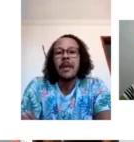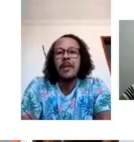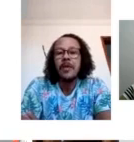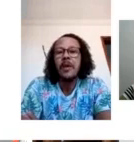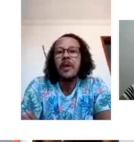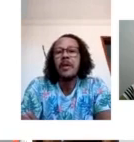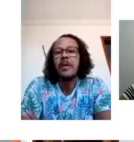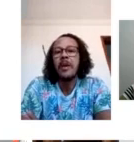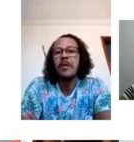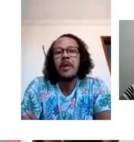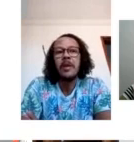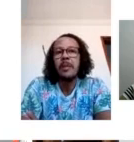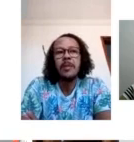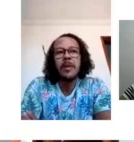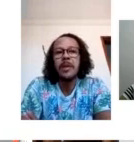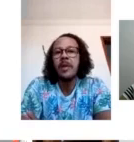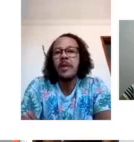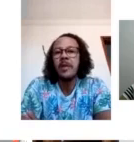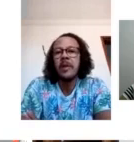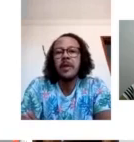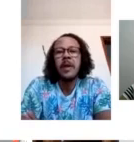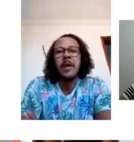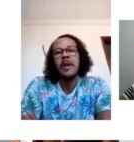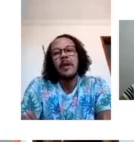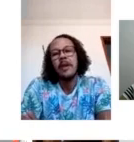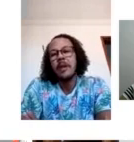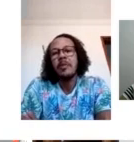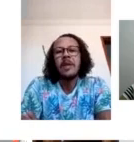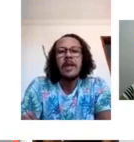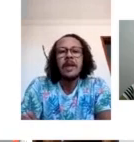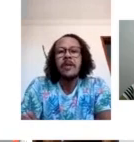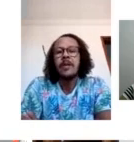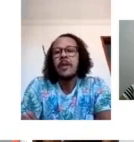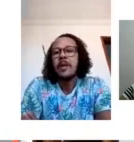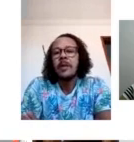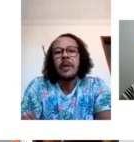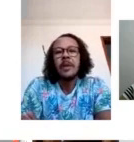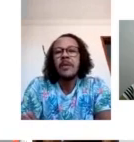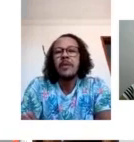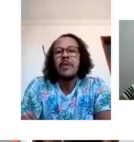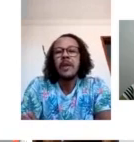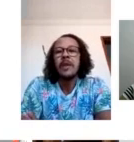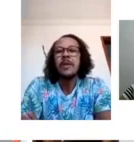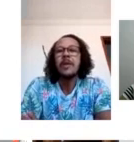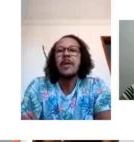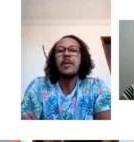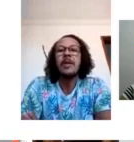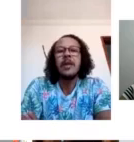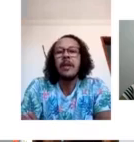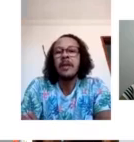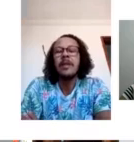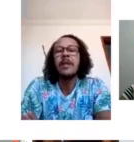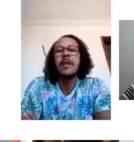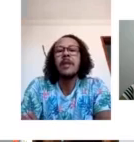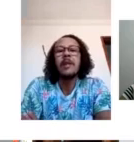nada. Mas foi algo que a primeira tentativa que eu fiz deu uns 10 alunos e a outra já foi um fracasso. Então,